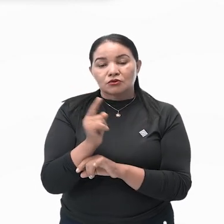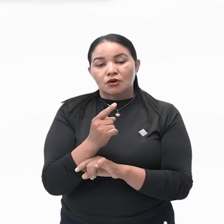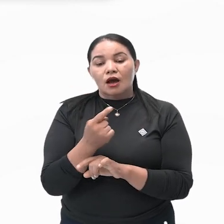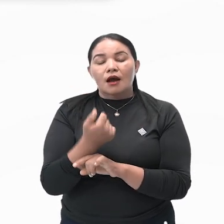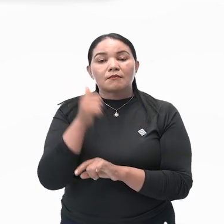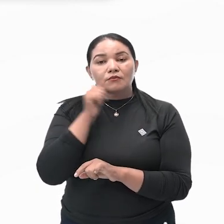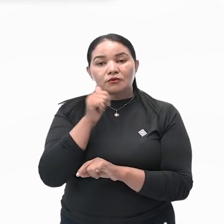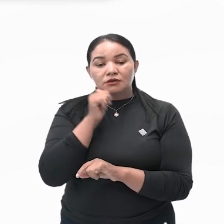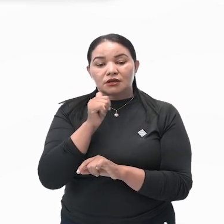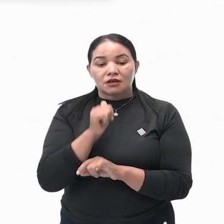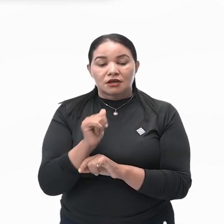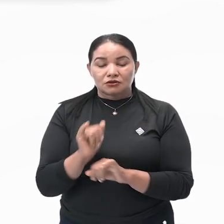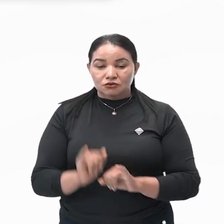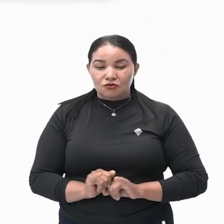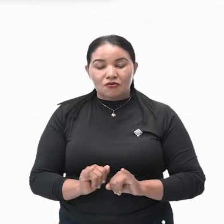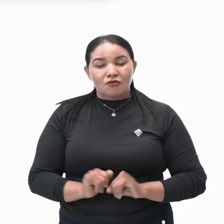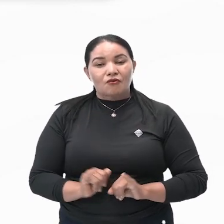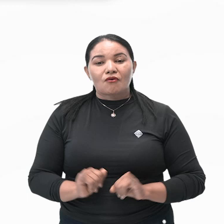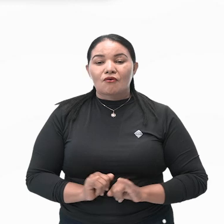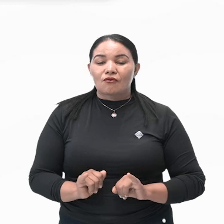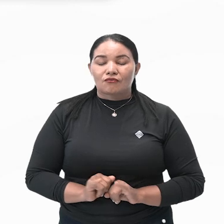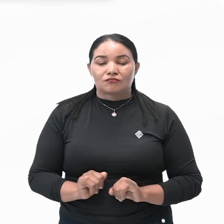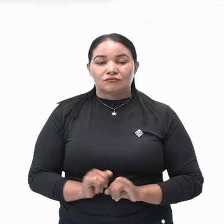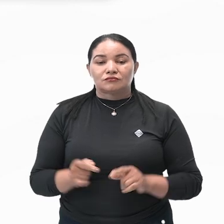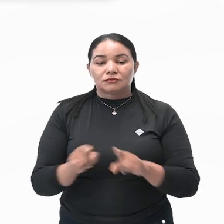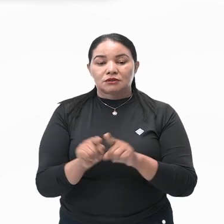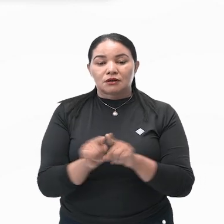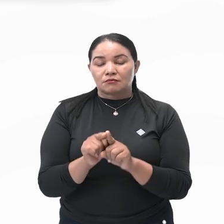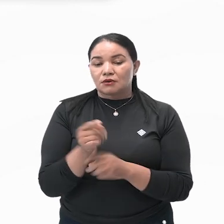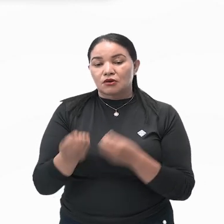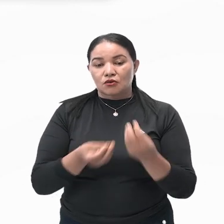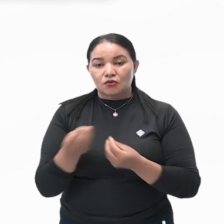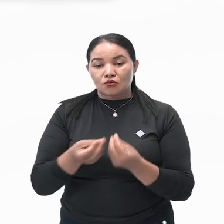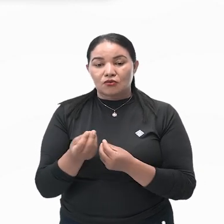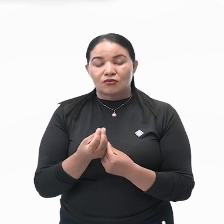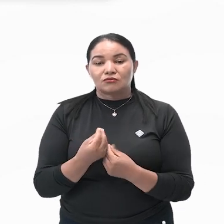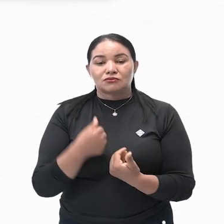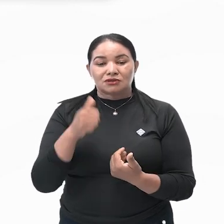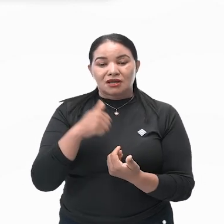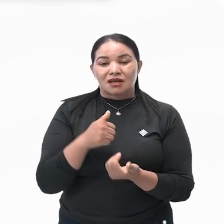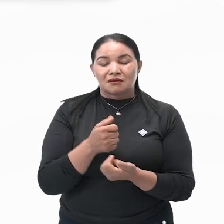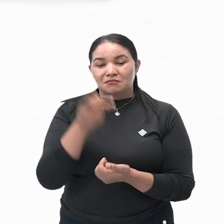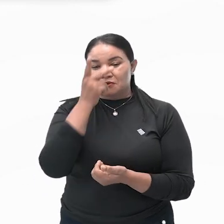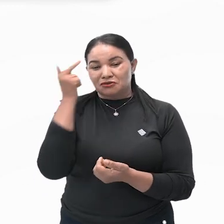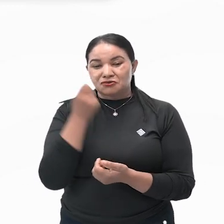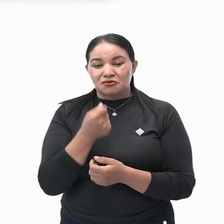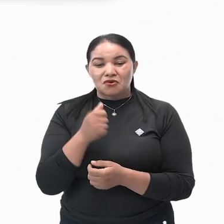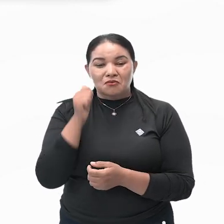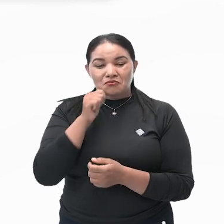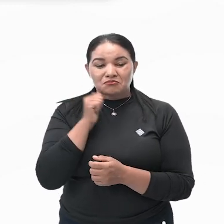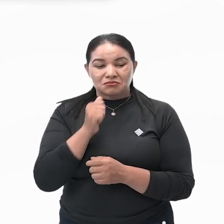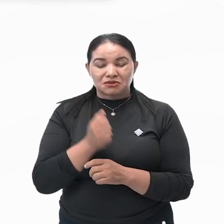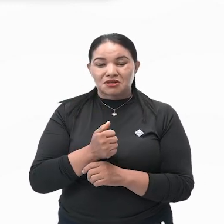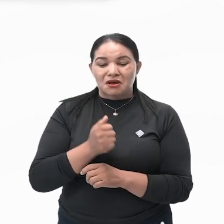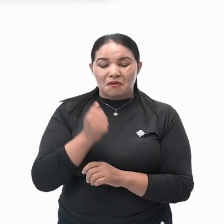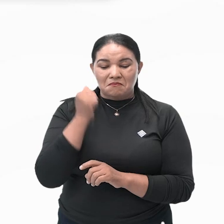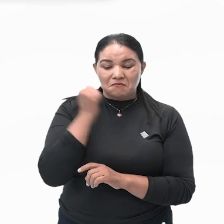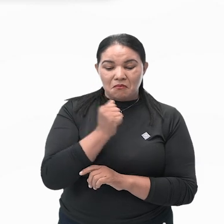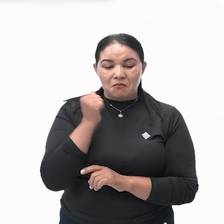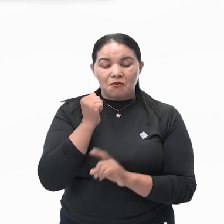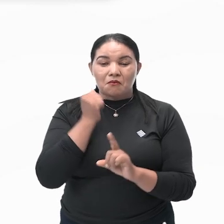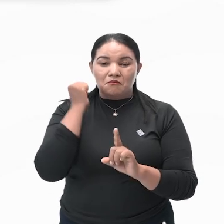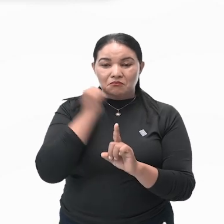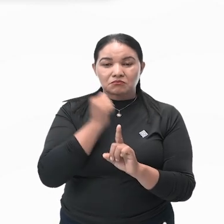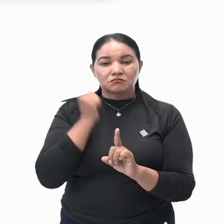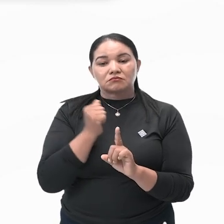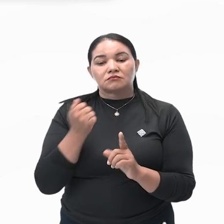as mulheres ainda sofrem muito com a questão do feminicídio, né, de morte. Então, é uma questão